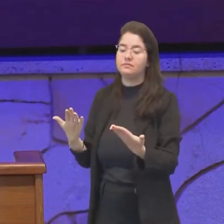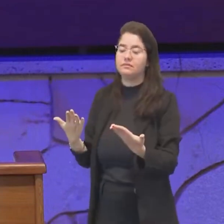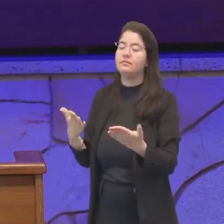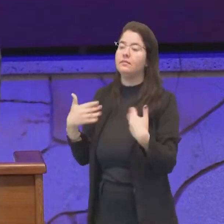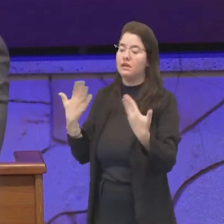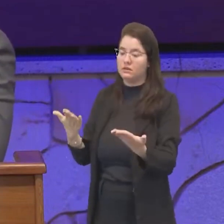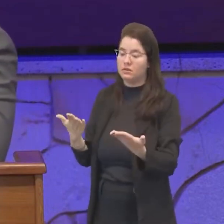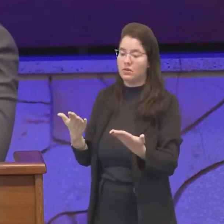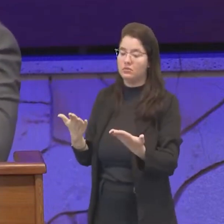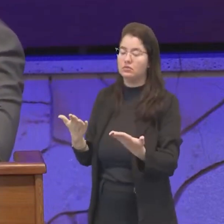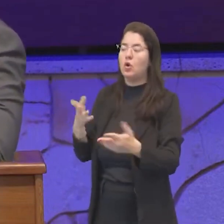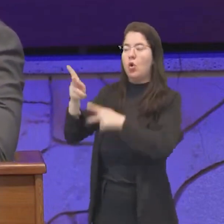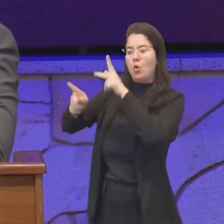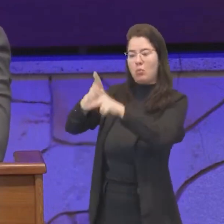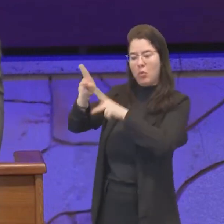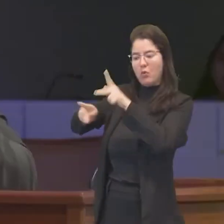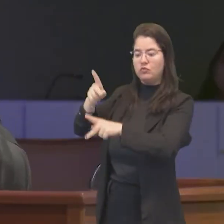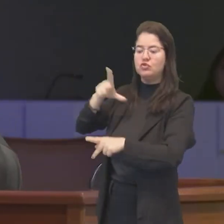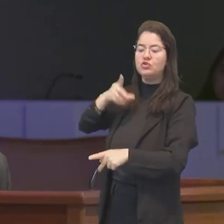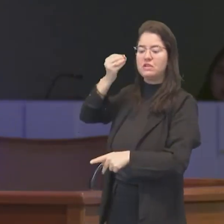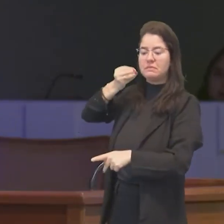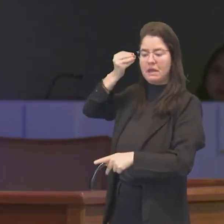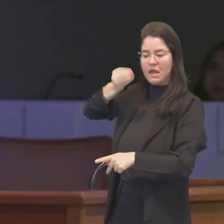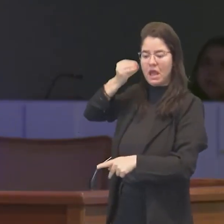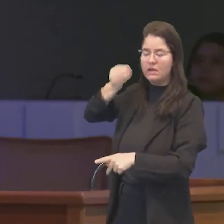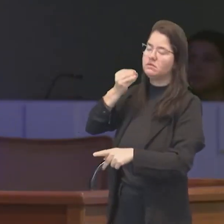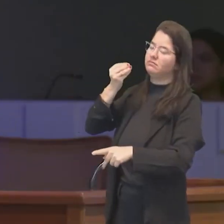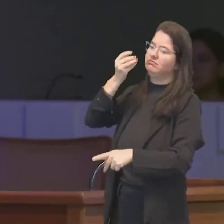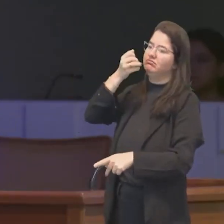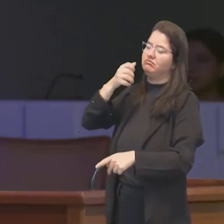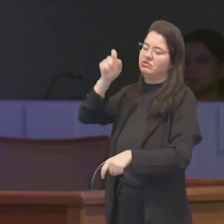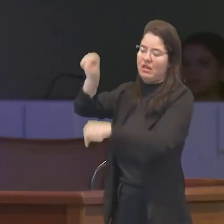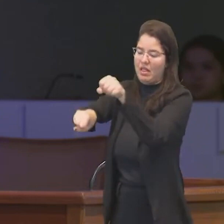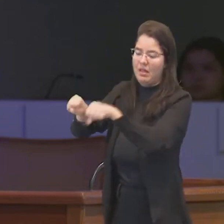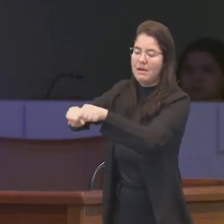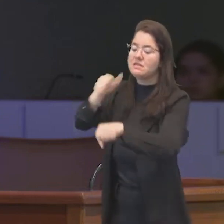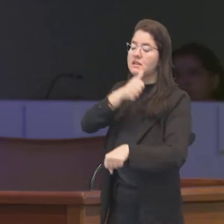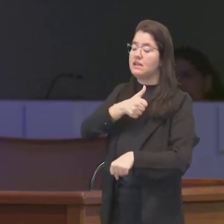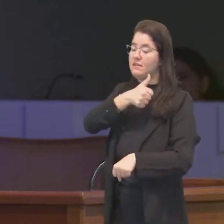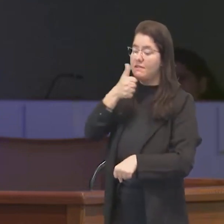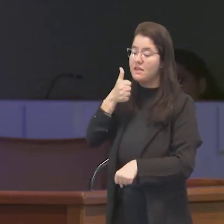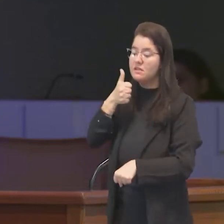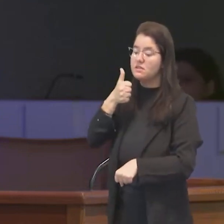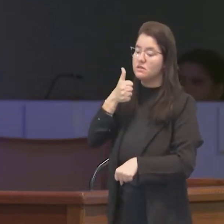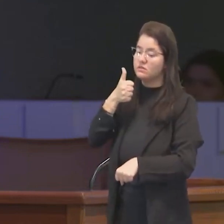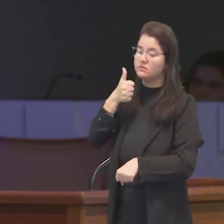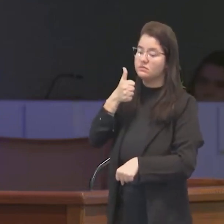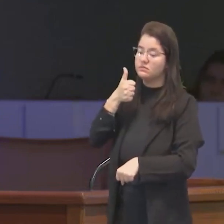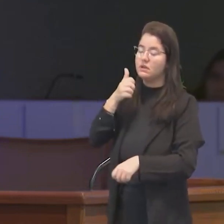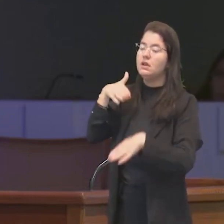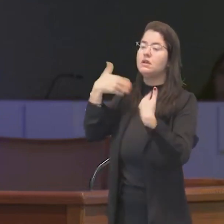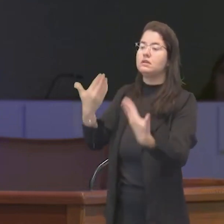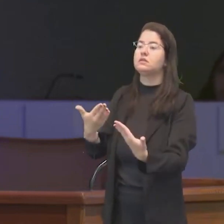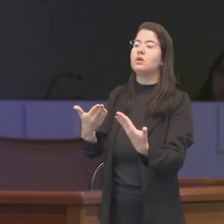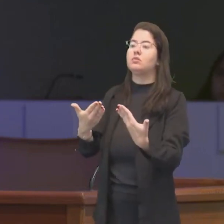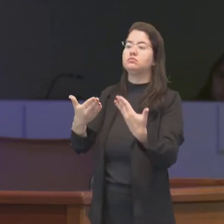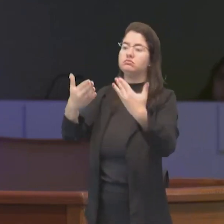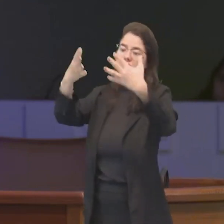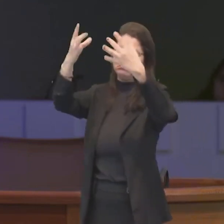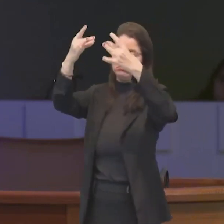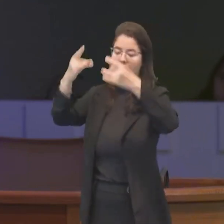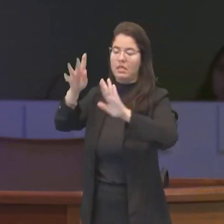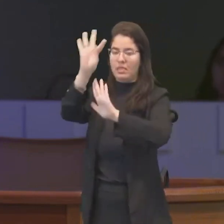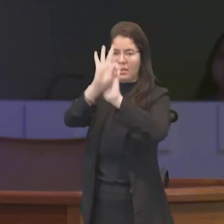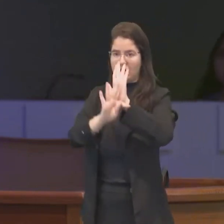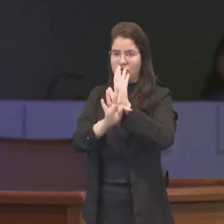na experiência que eles possuíam, porque eles sabiam sacrificar, ele então começa a descrever. E aí veja comigo no verso de número